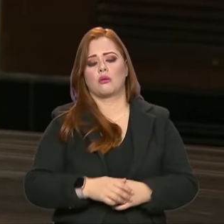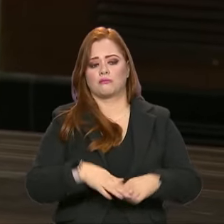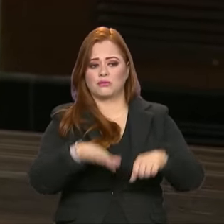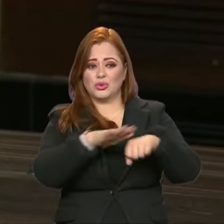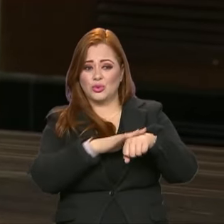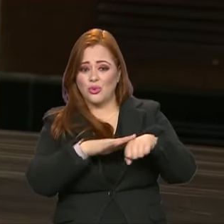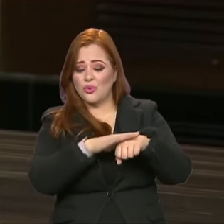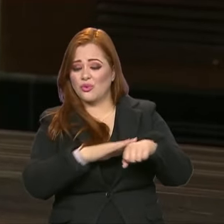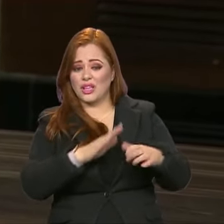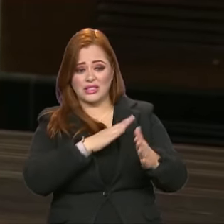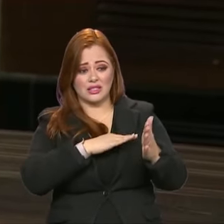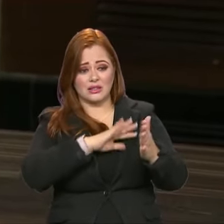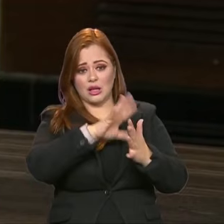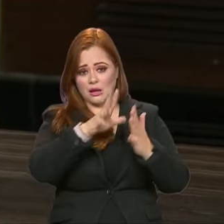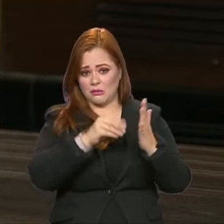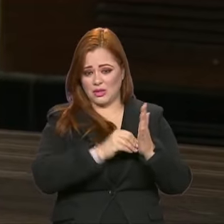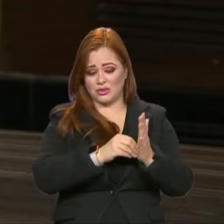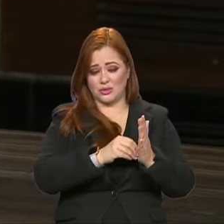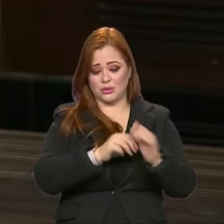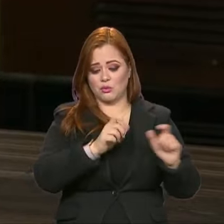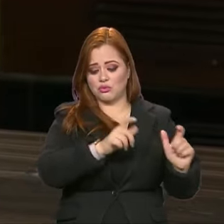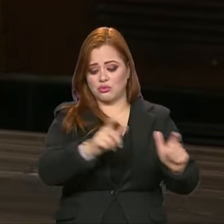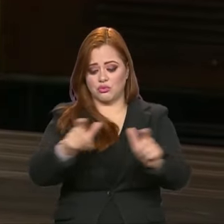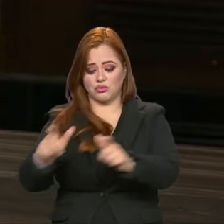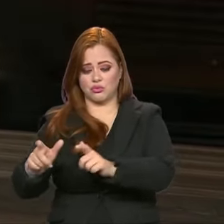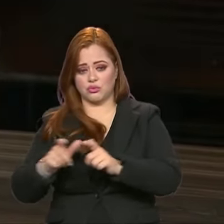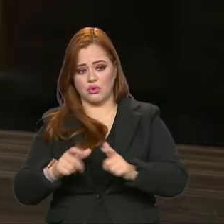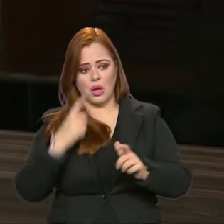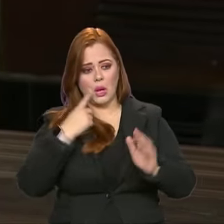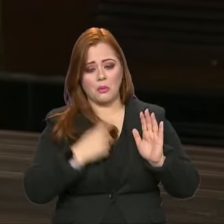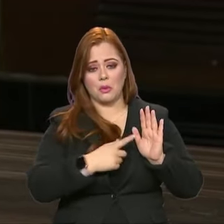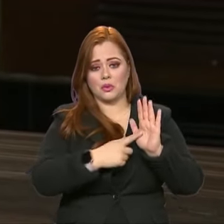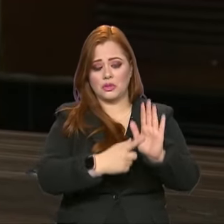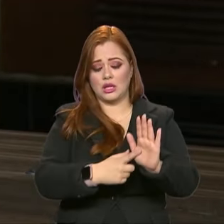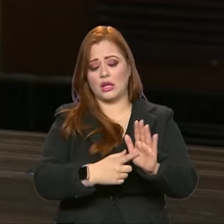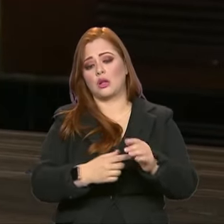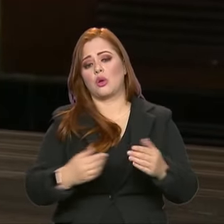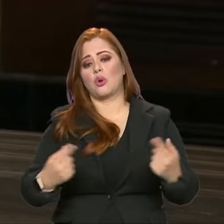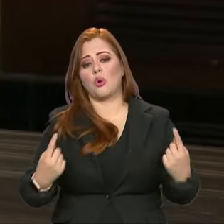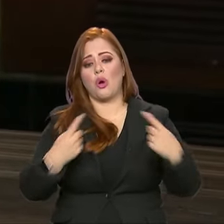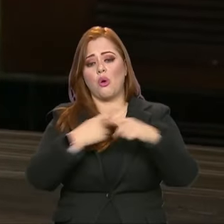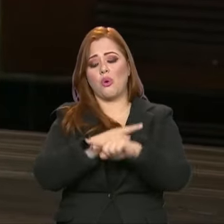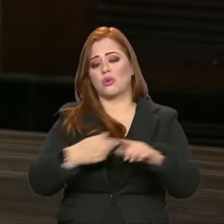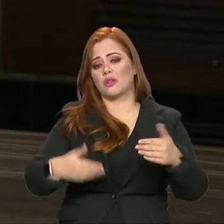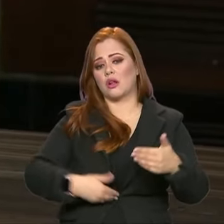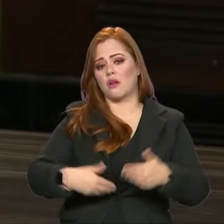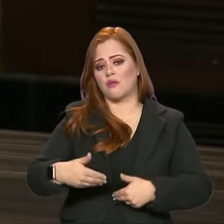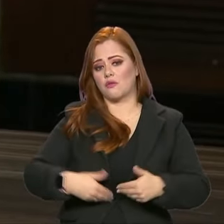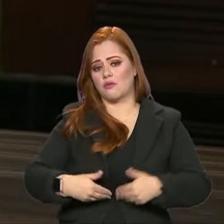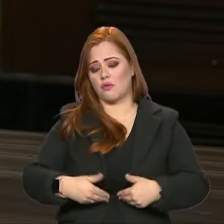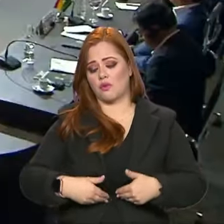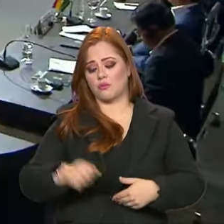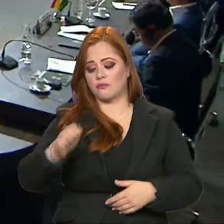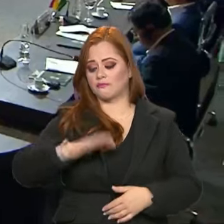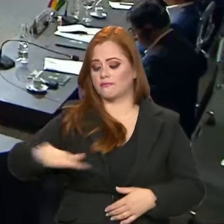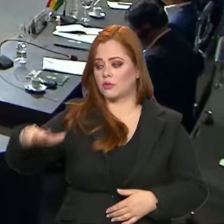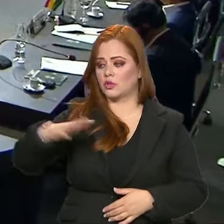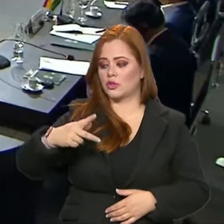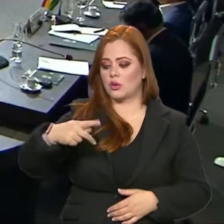amazônicos em vários espaços lançaram uma campanha contra a fome na região pan-amazônica, que